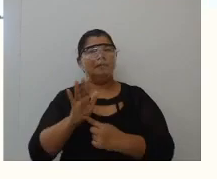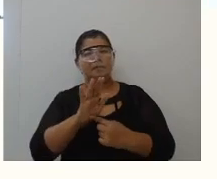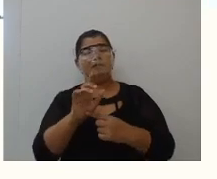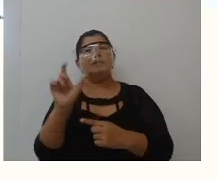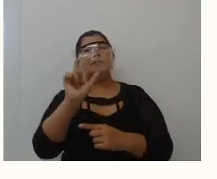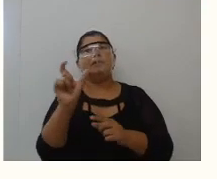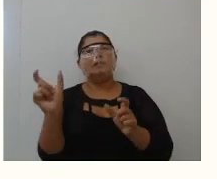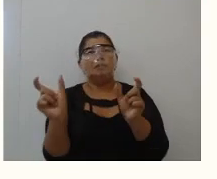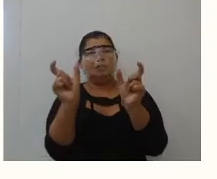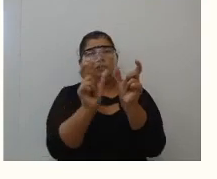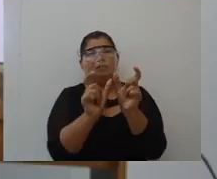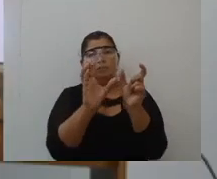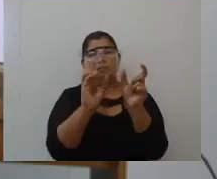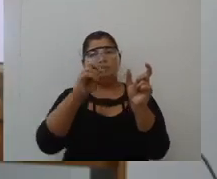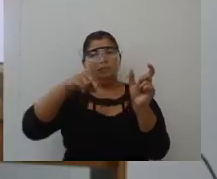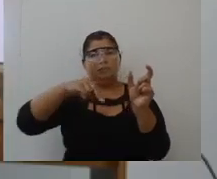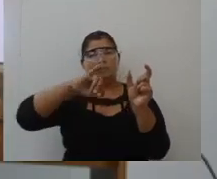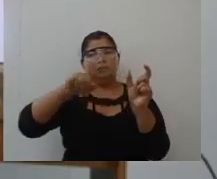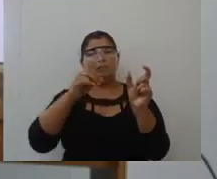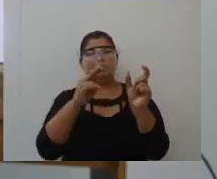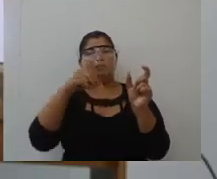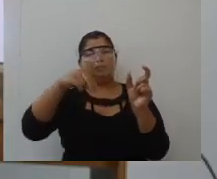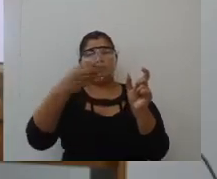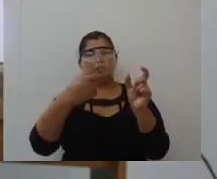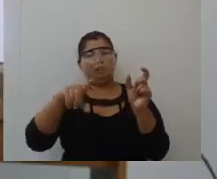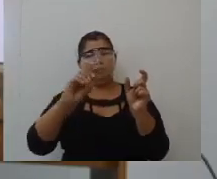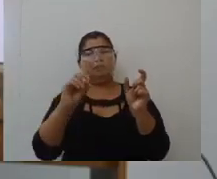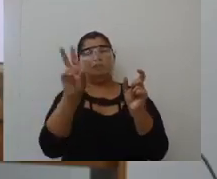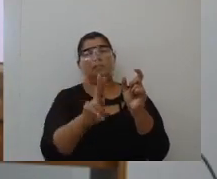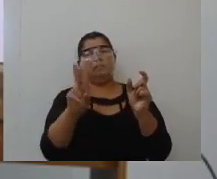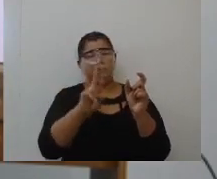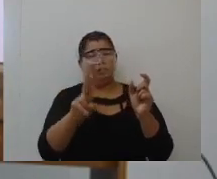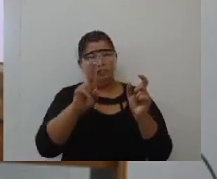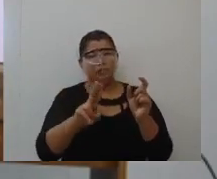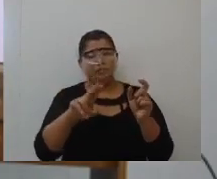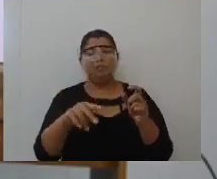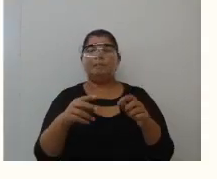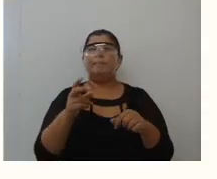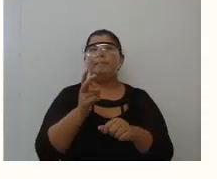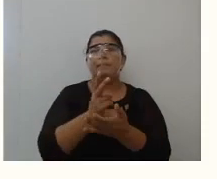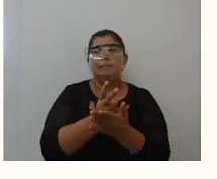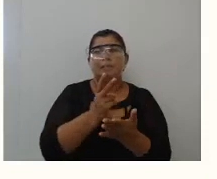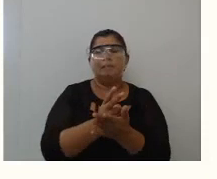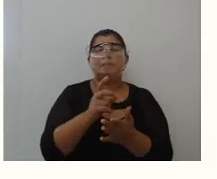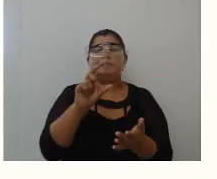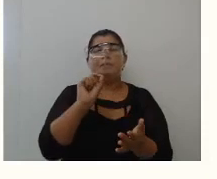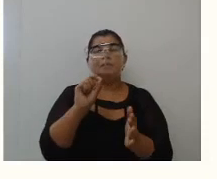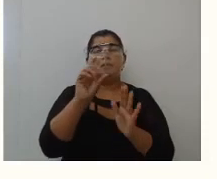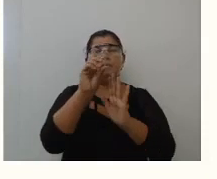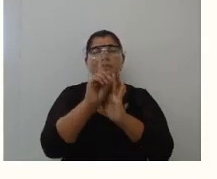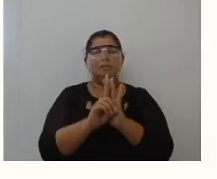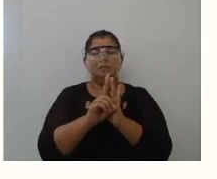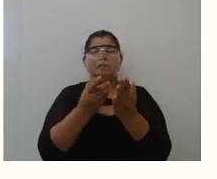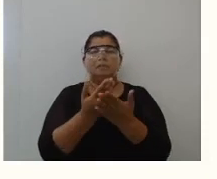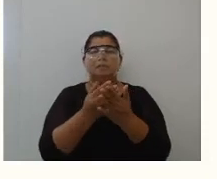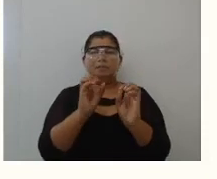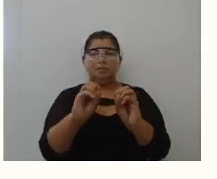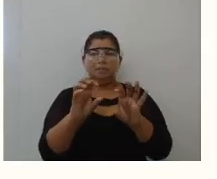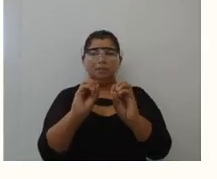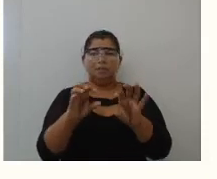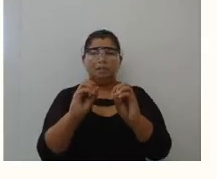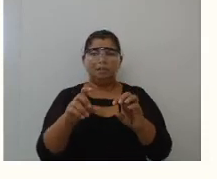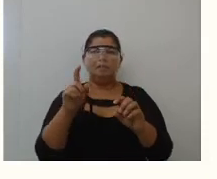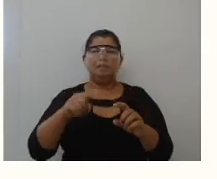é importante na hora da redação. Olha o outro exemplo. Mesmo que o direito à educação seja um